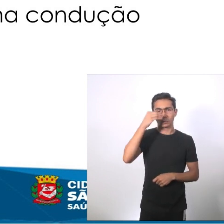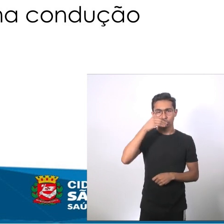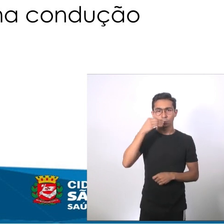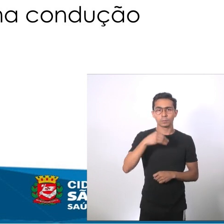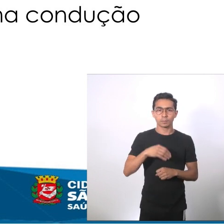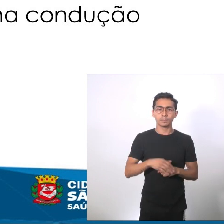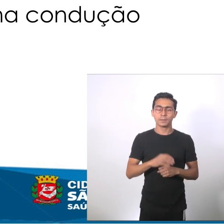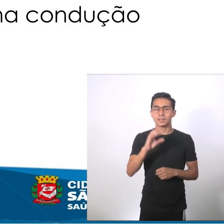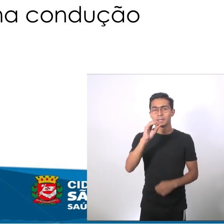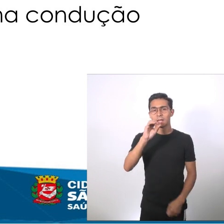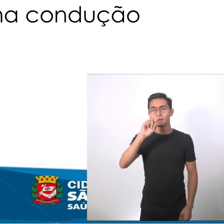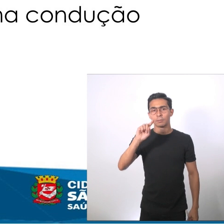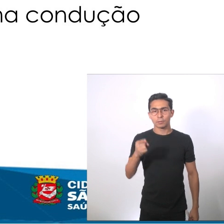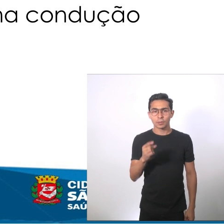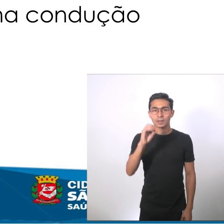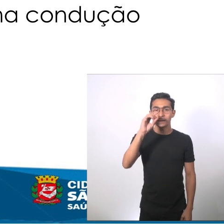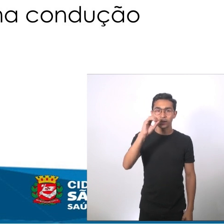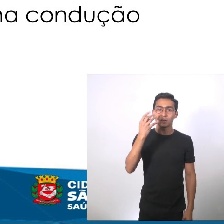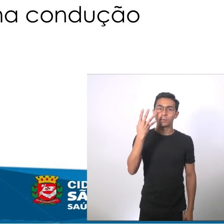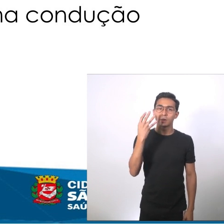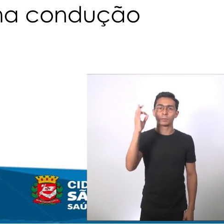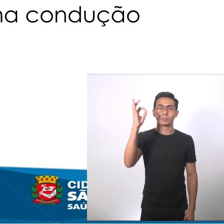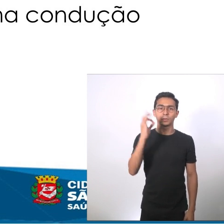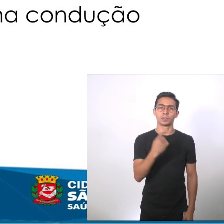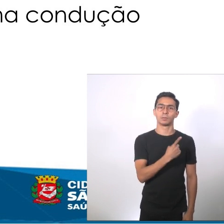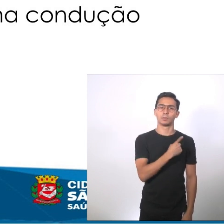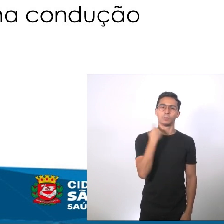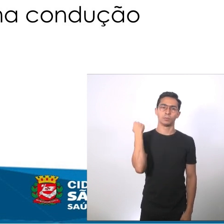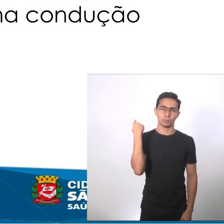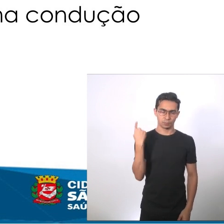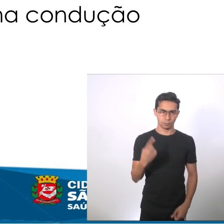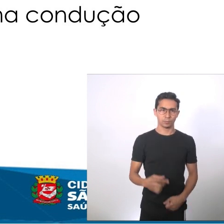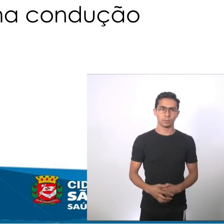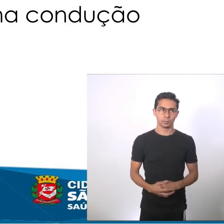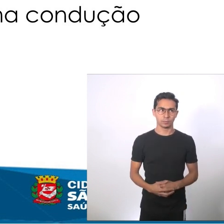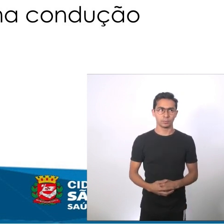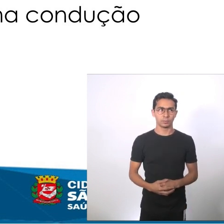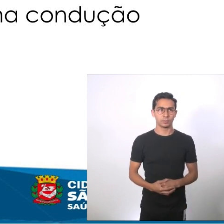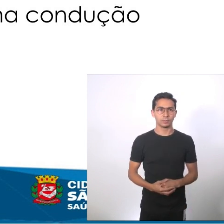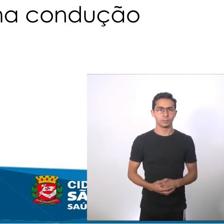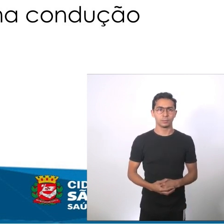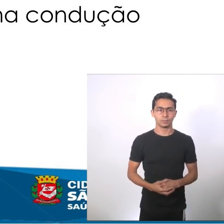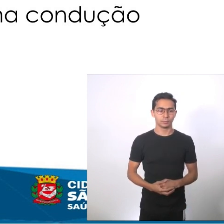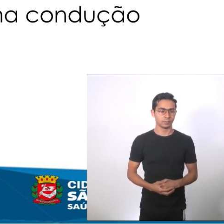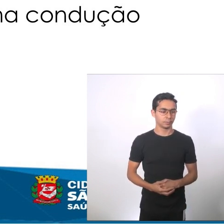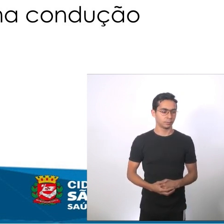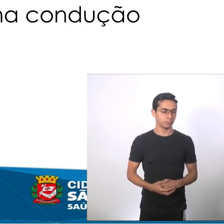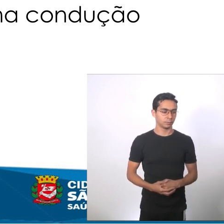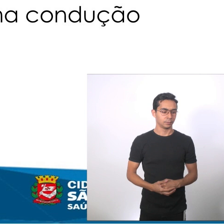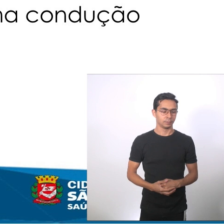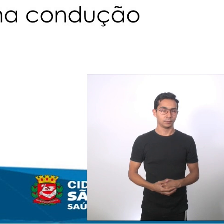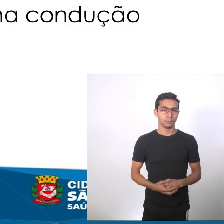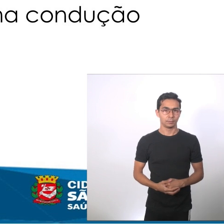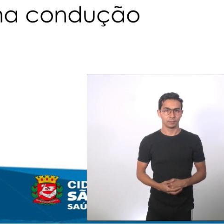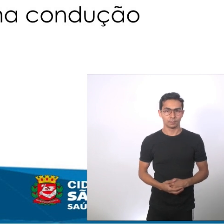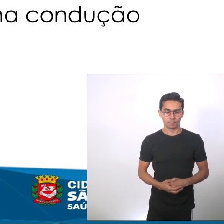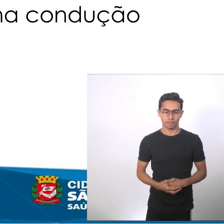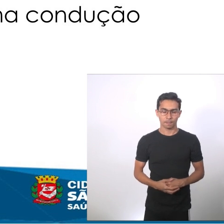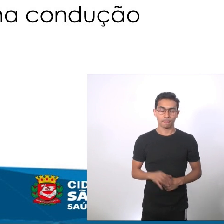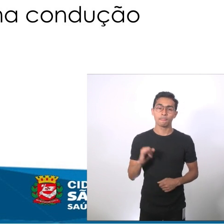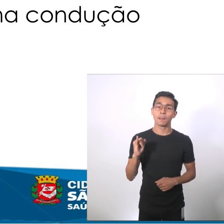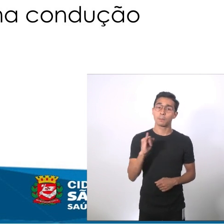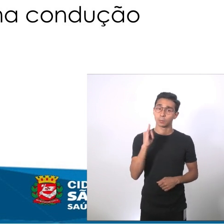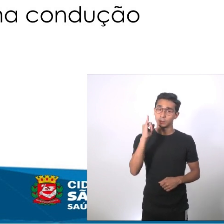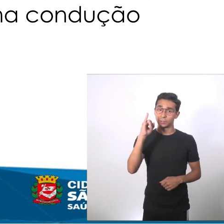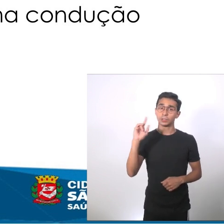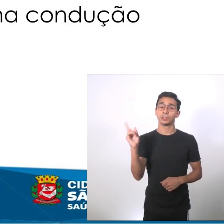nós, 0,04%, e isso é importante, nós